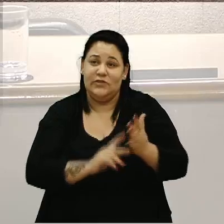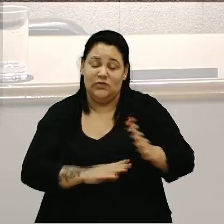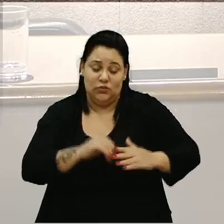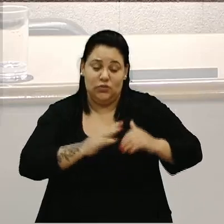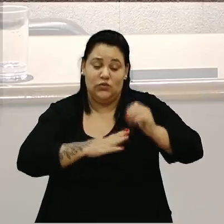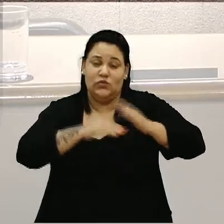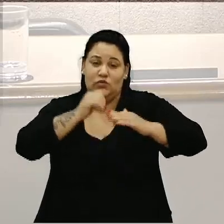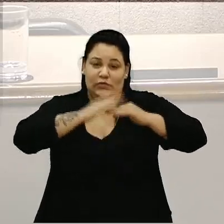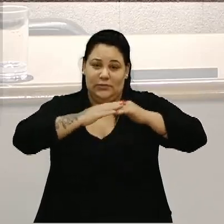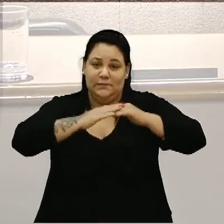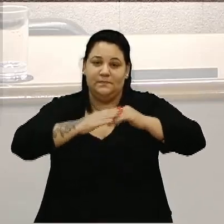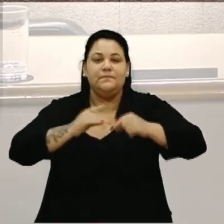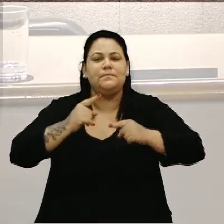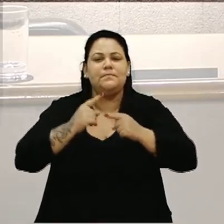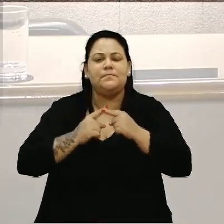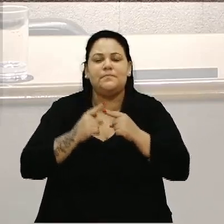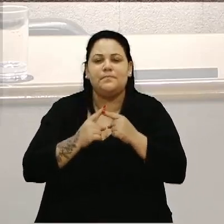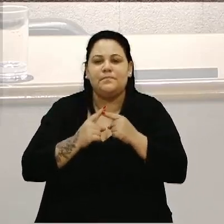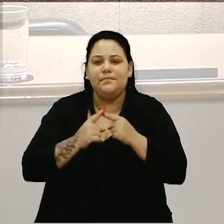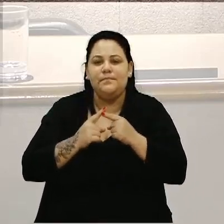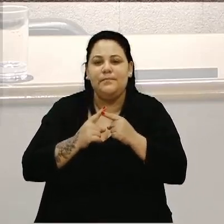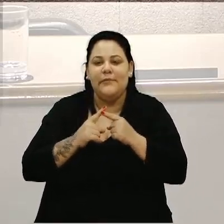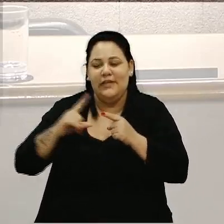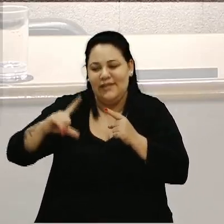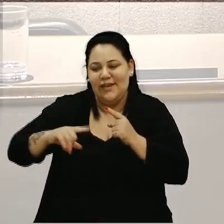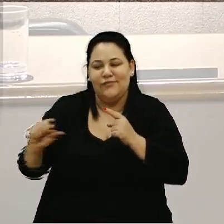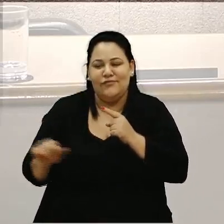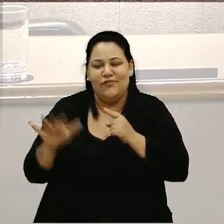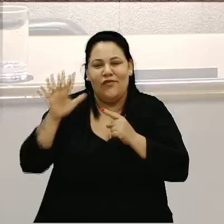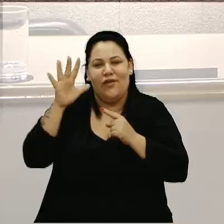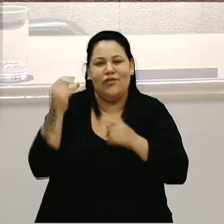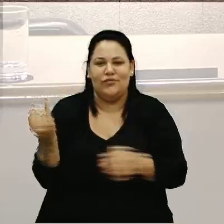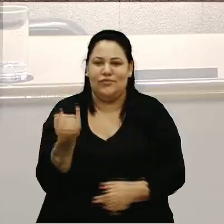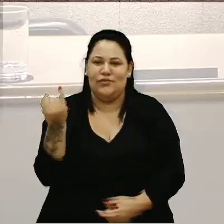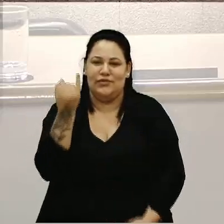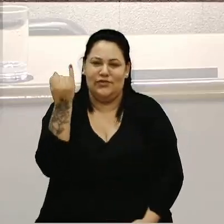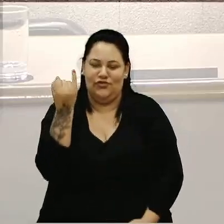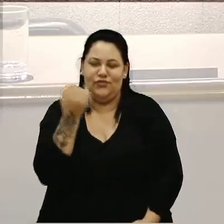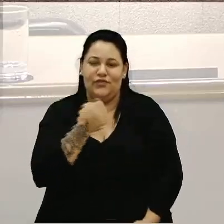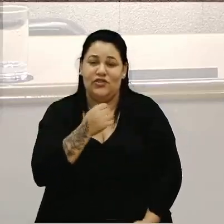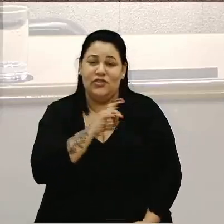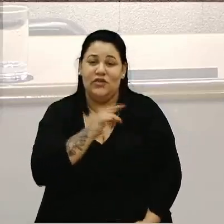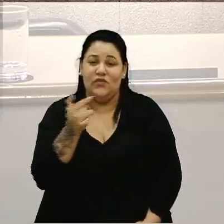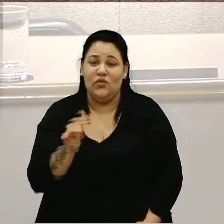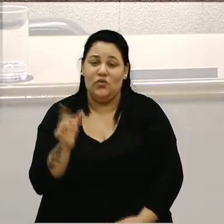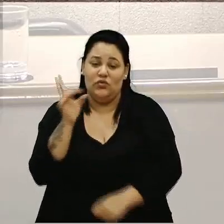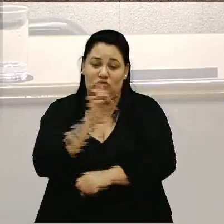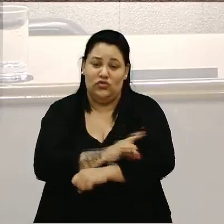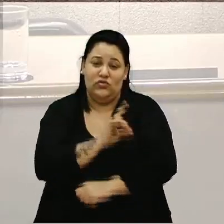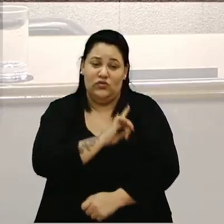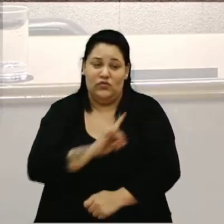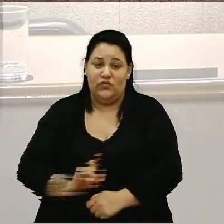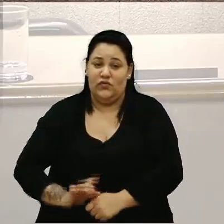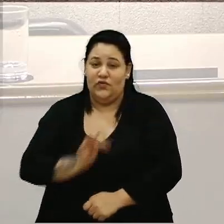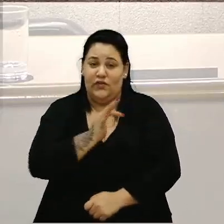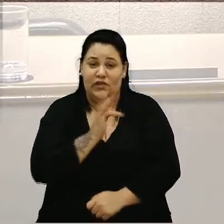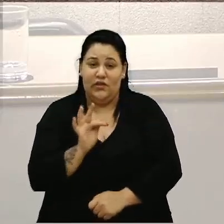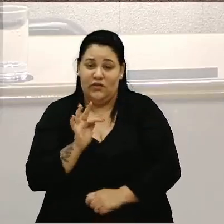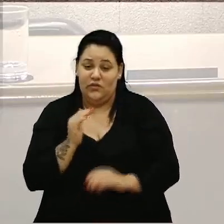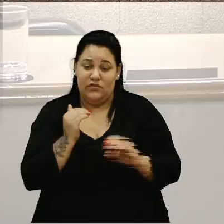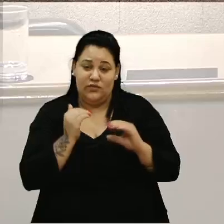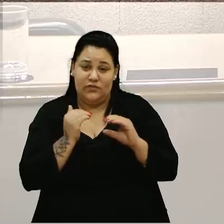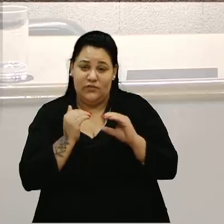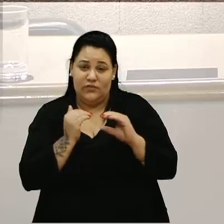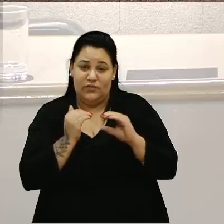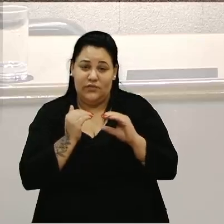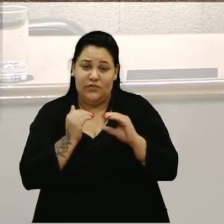construída, porque ela significa muito. Nós tivemos outro dia o governo federal não dando anistia para a